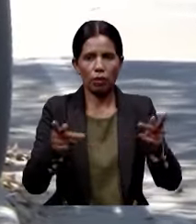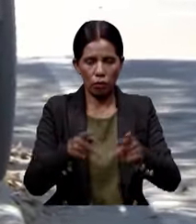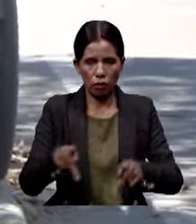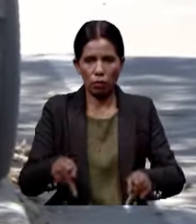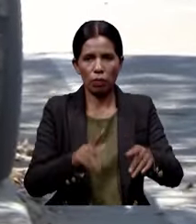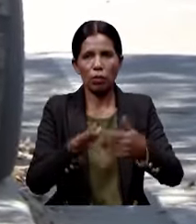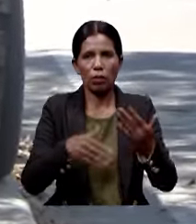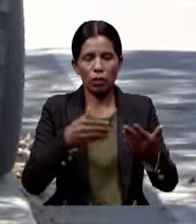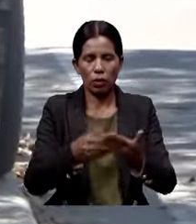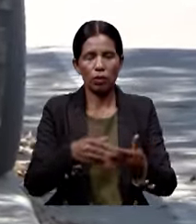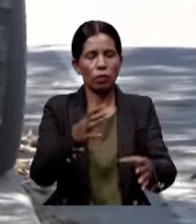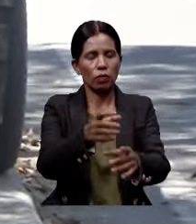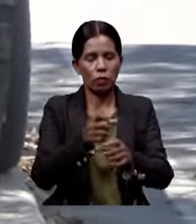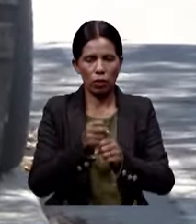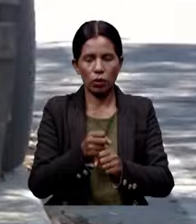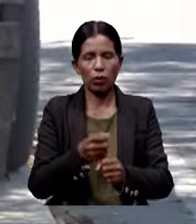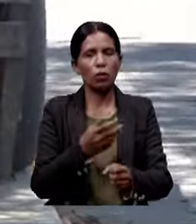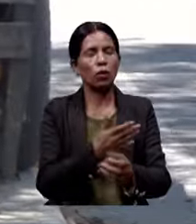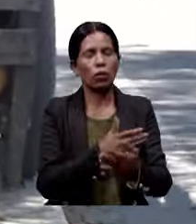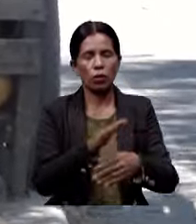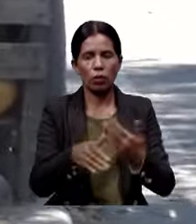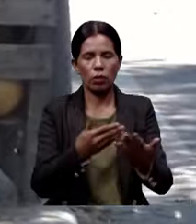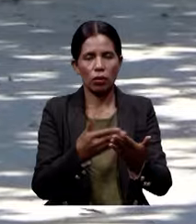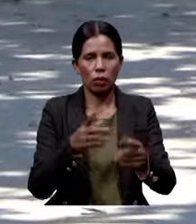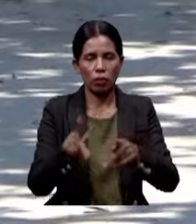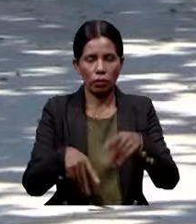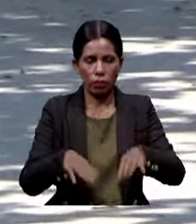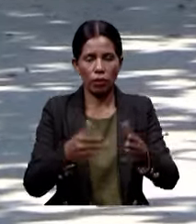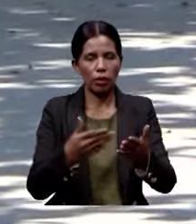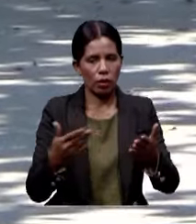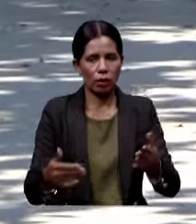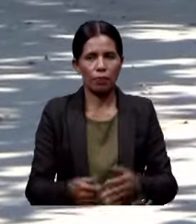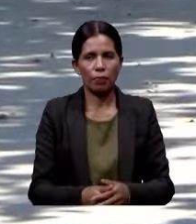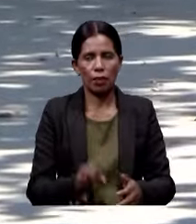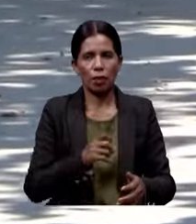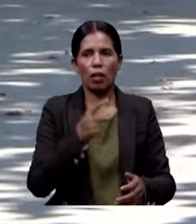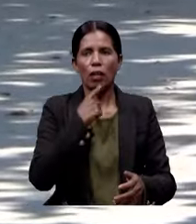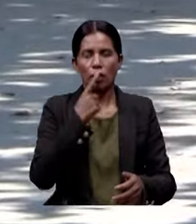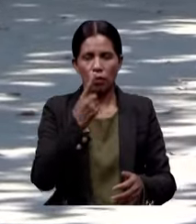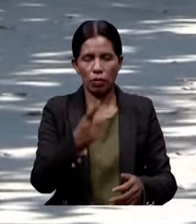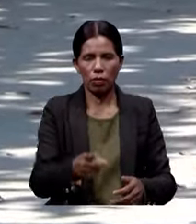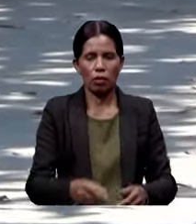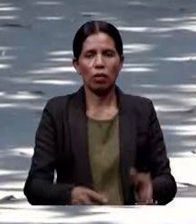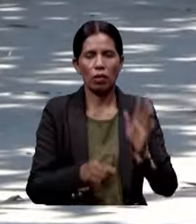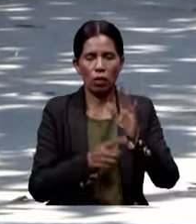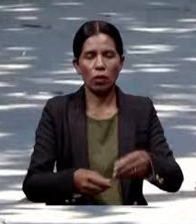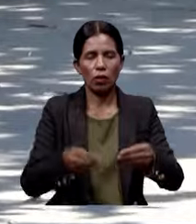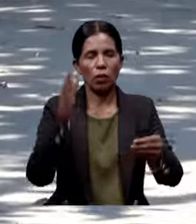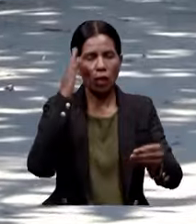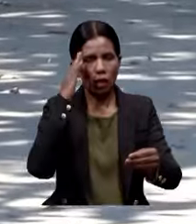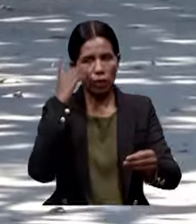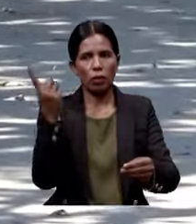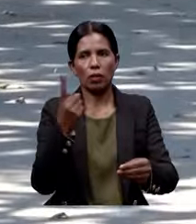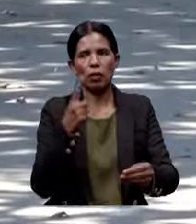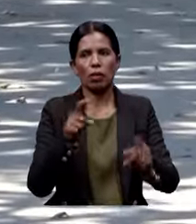Sira se prende outro vendedor Sira nessa san. Vendedores nu, a batete bebê icona, a não engana, maluco